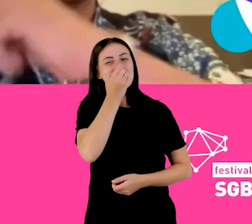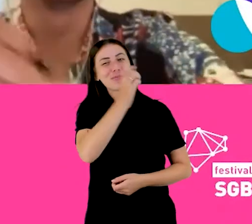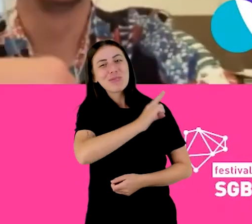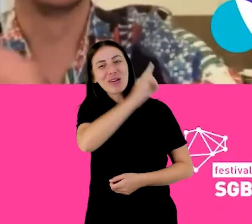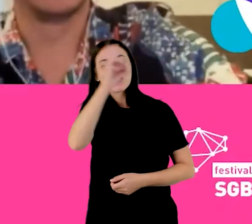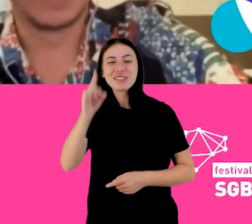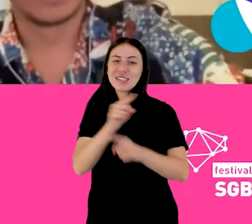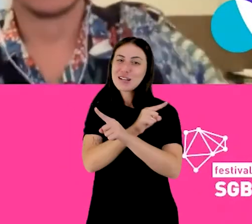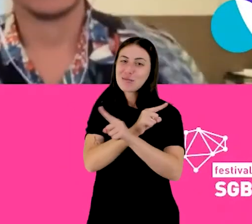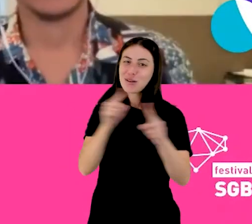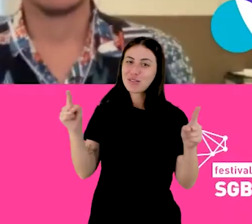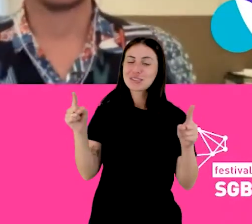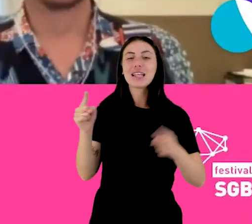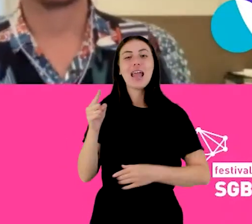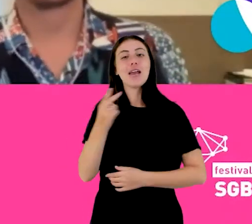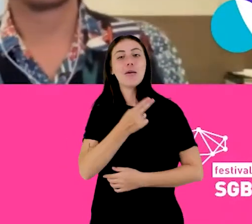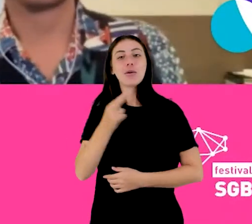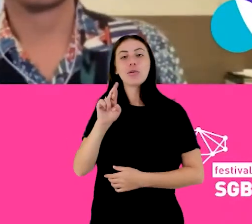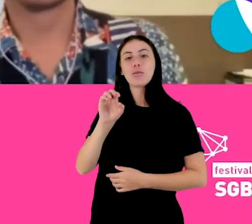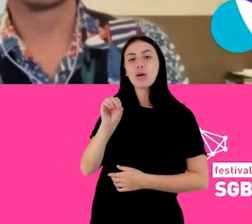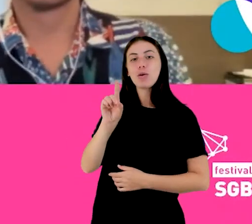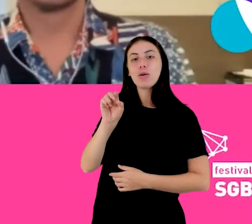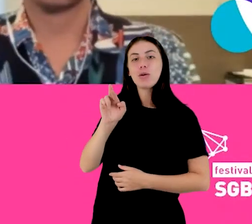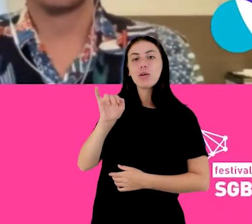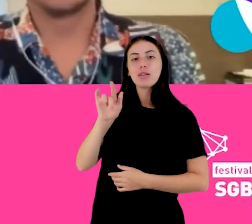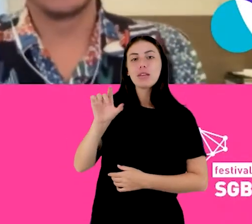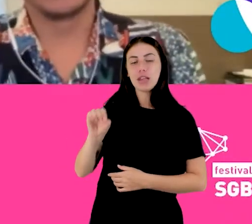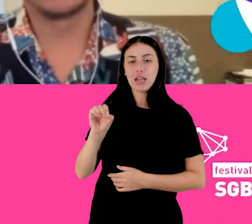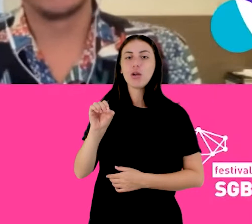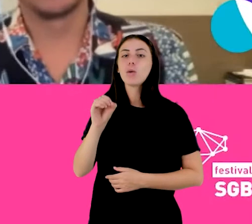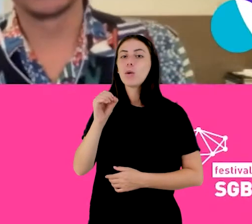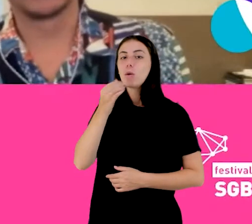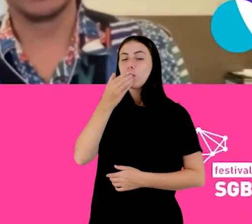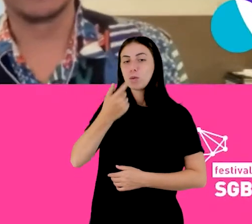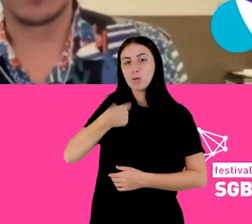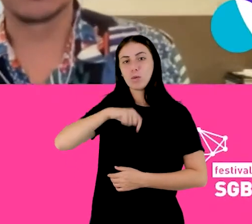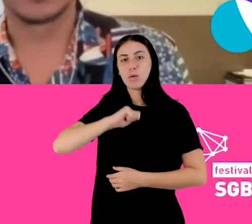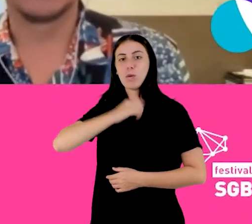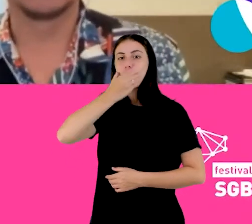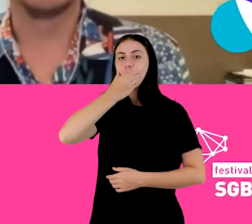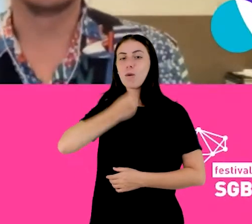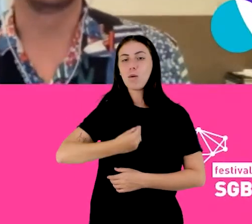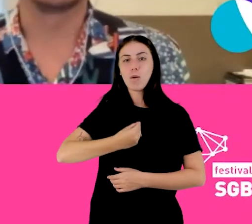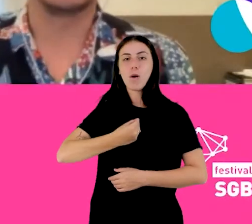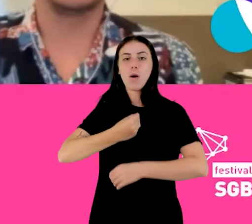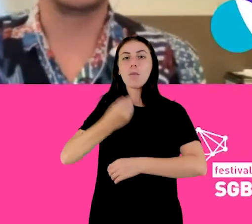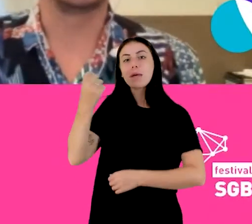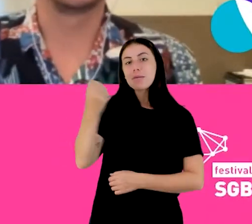aqui. Bonito. Seja muito bem-vindo. Bom dia. Bom, eu sou o Rodrigo, vou me autodescrever